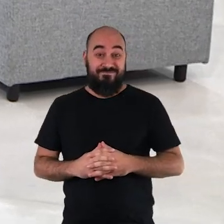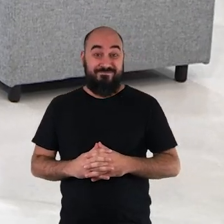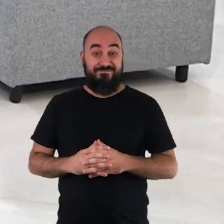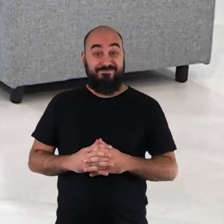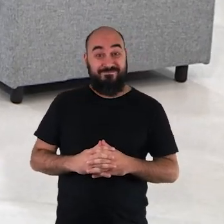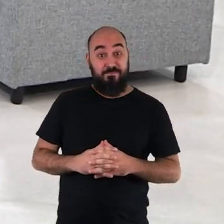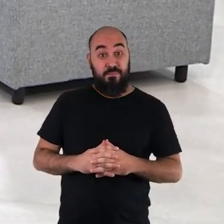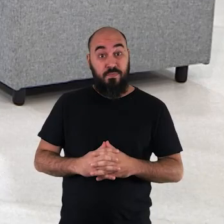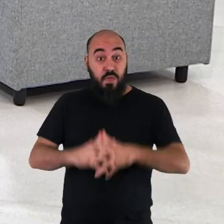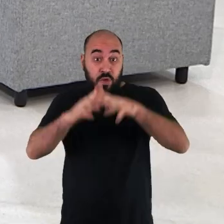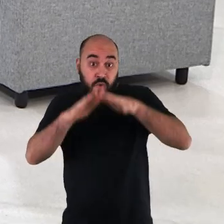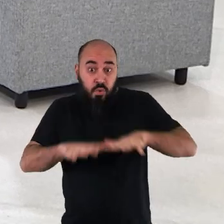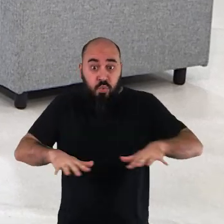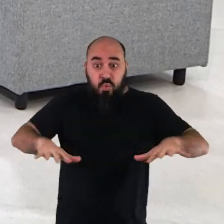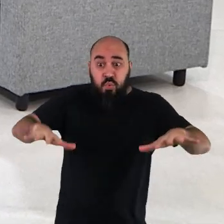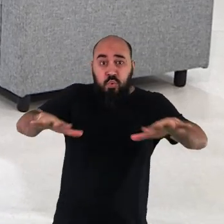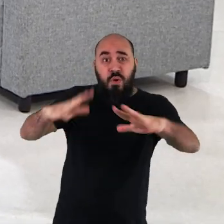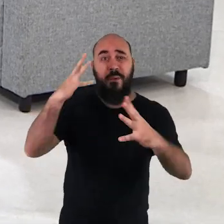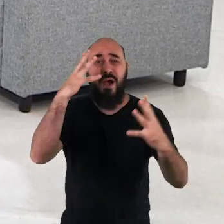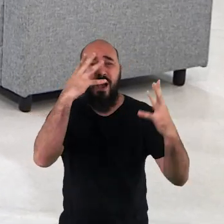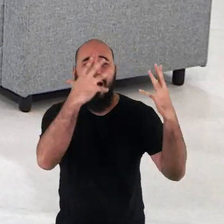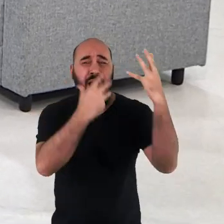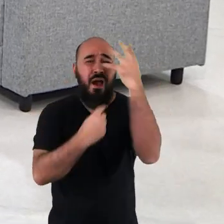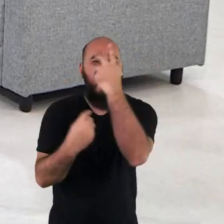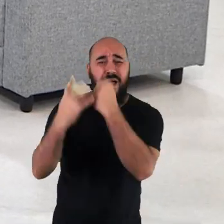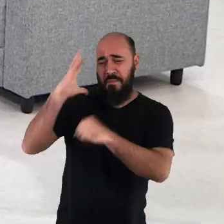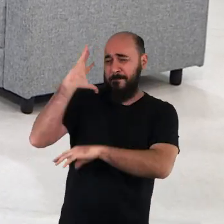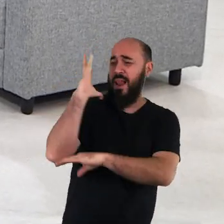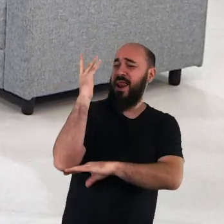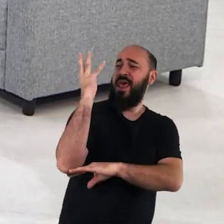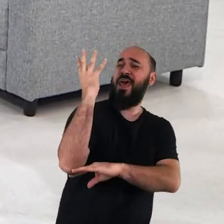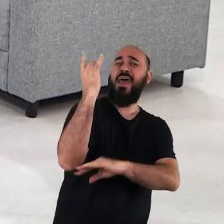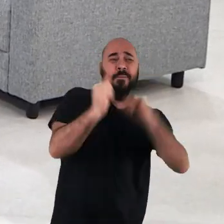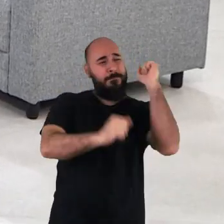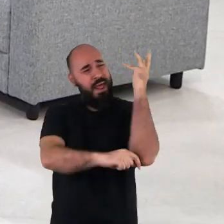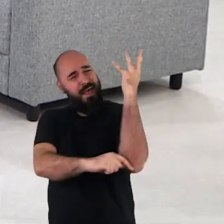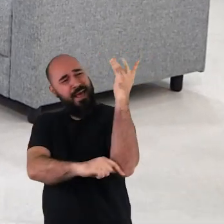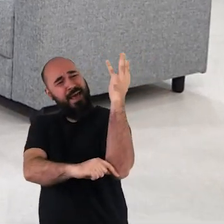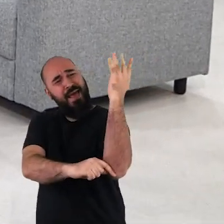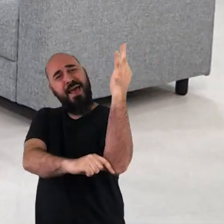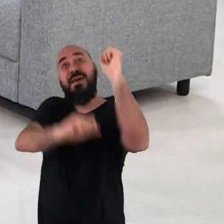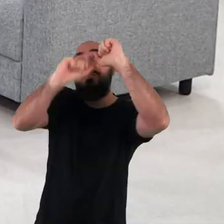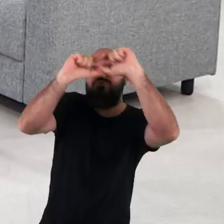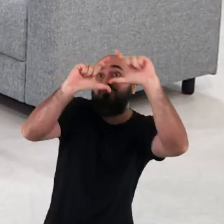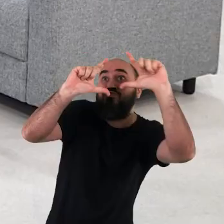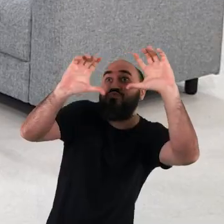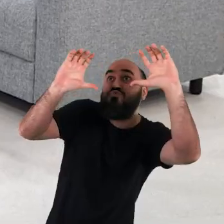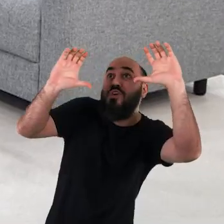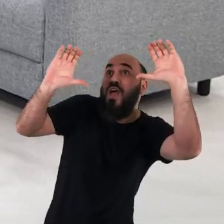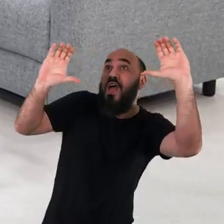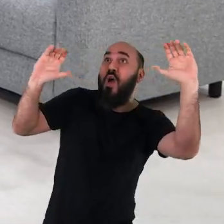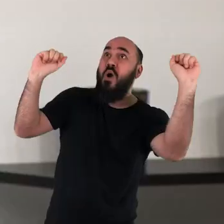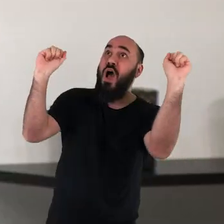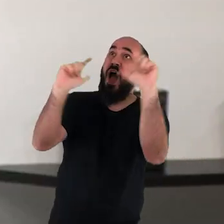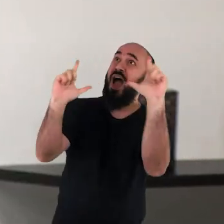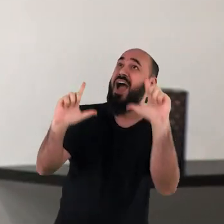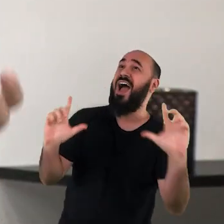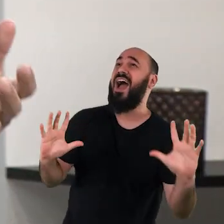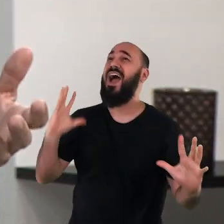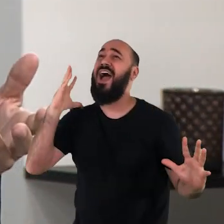Por belezas naturais, pelo azul do lindo